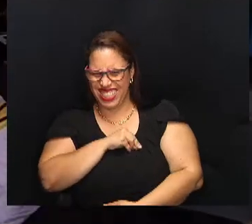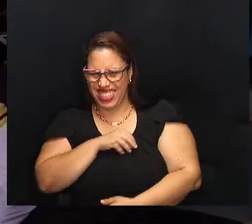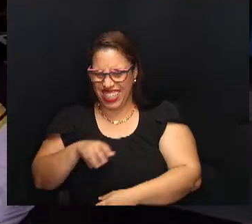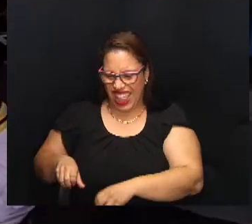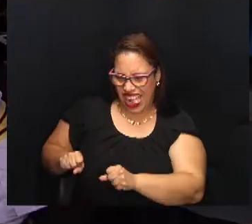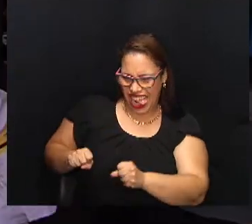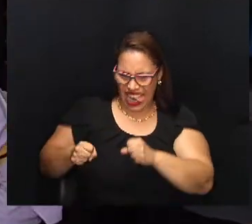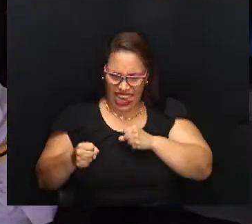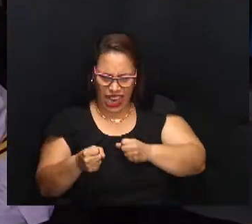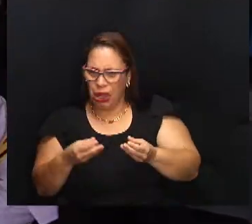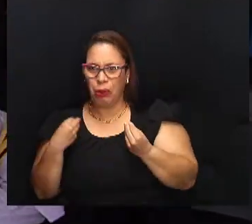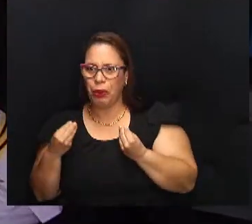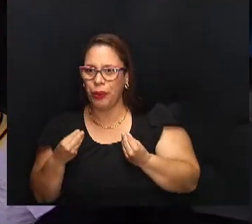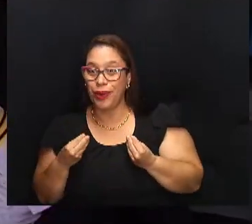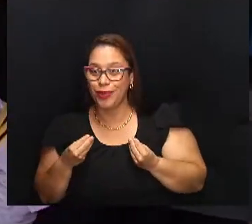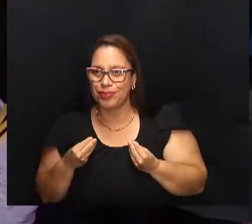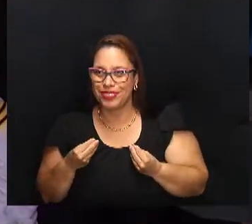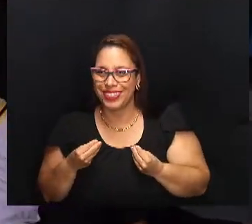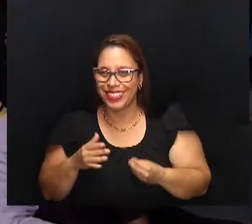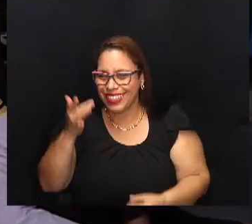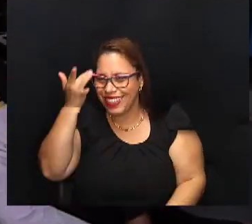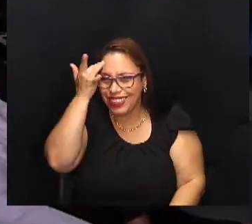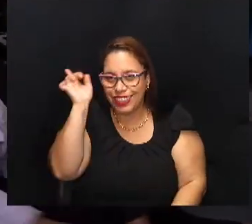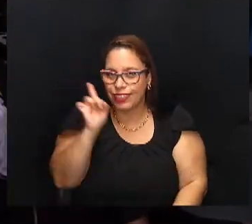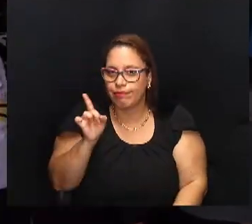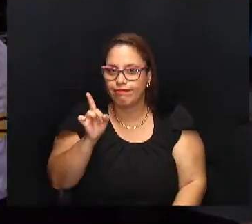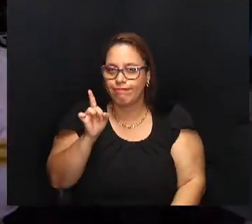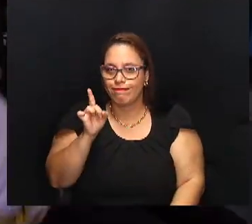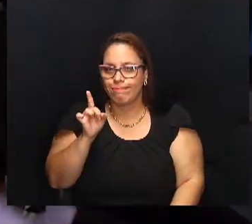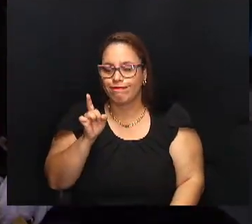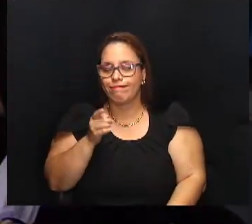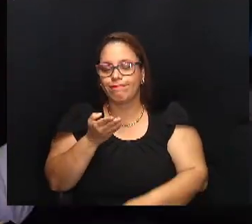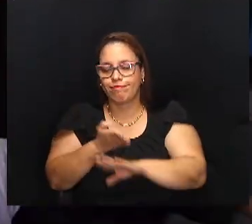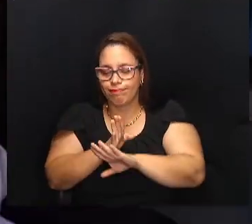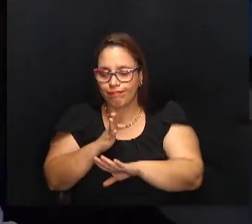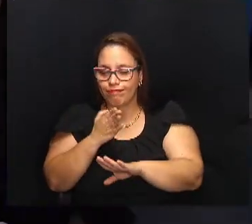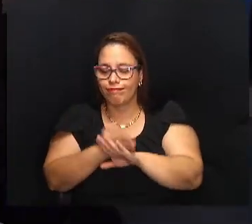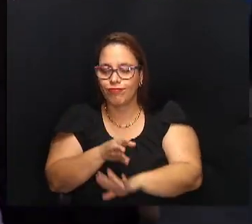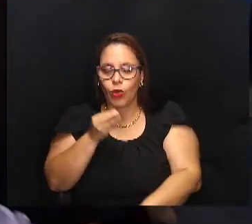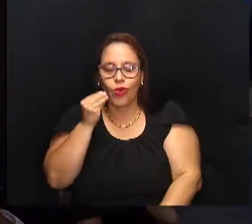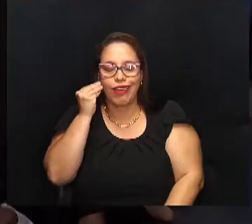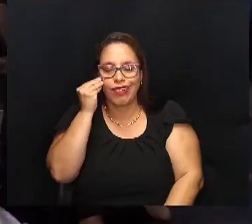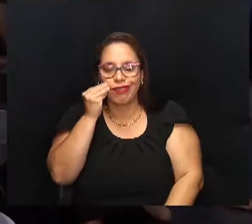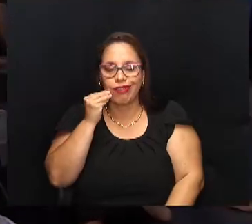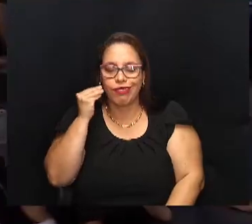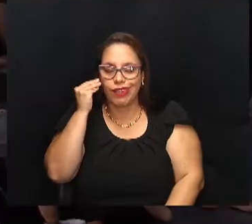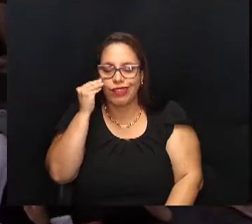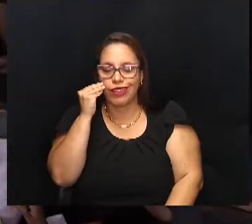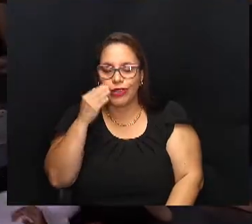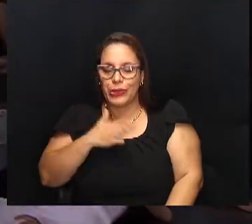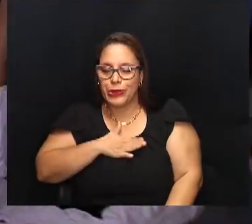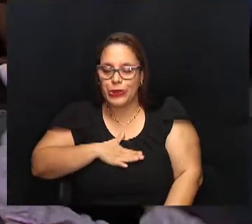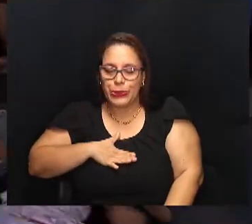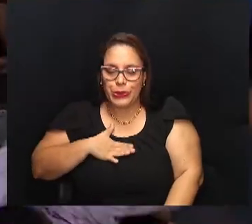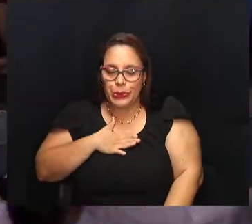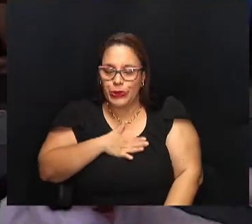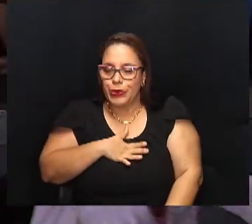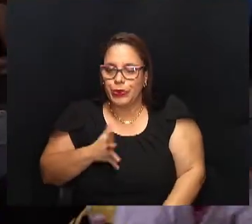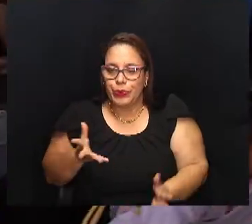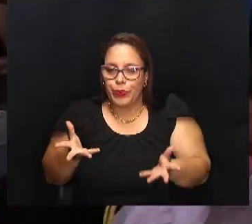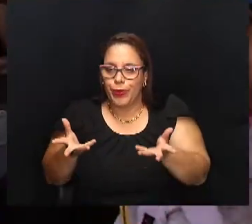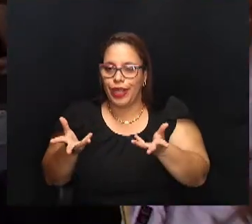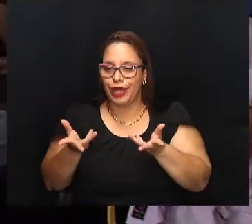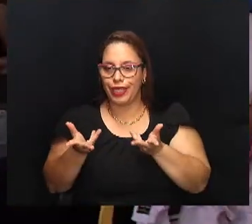aqui, pega ali, a gente acha que não é. Mas quando a gente tem a experiência, aí a gente pega um gosto, assim,